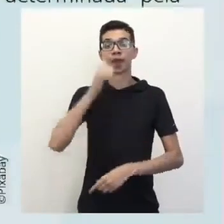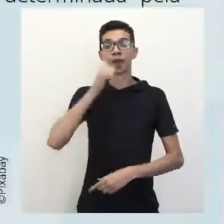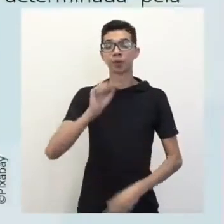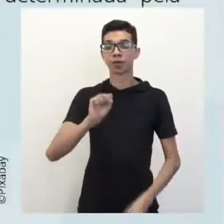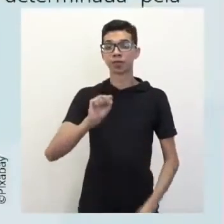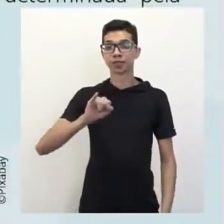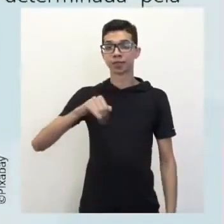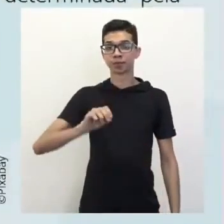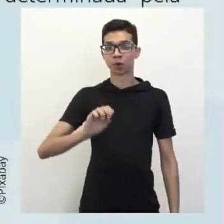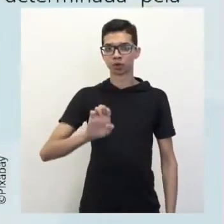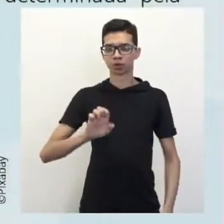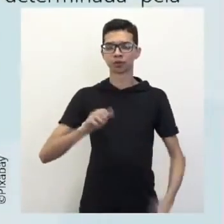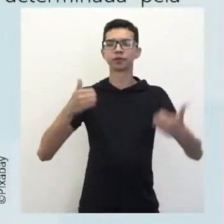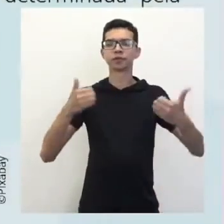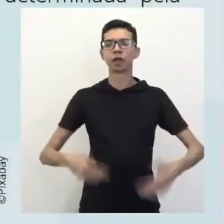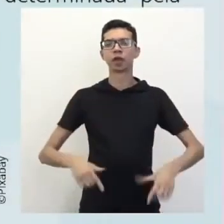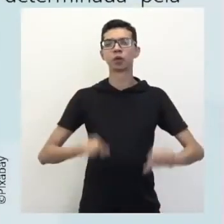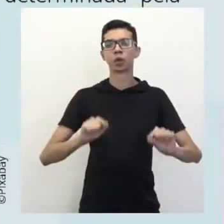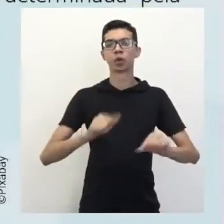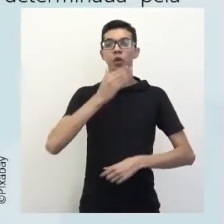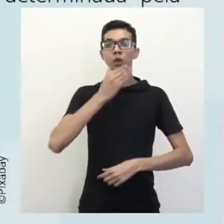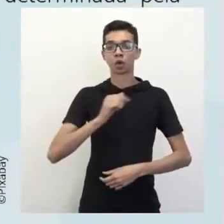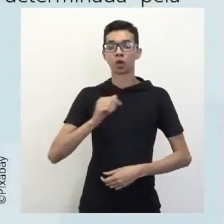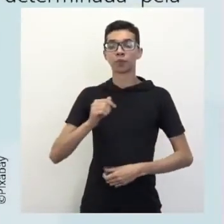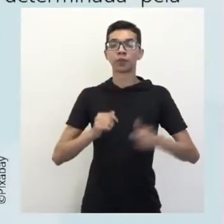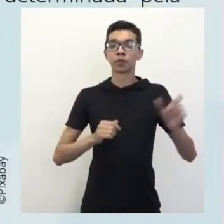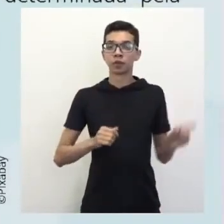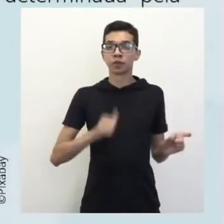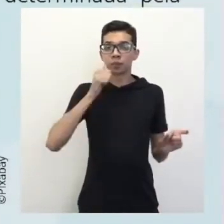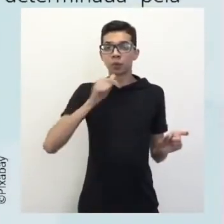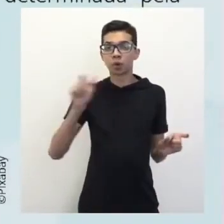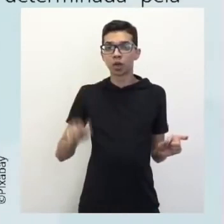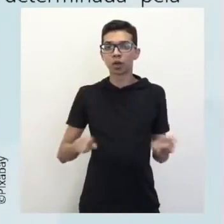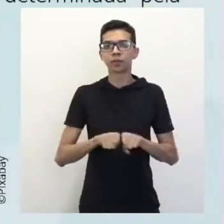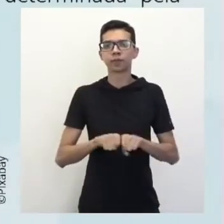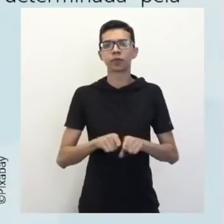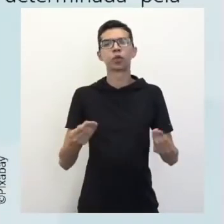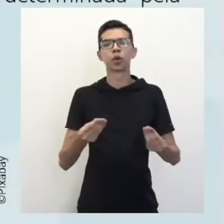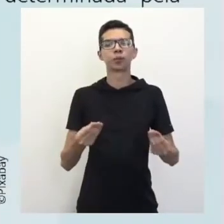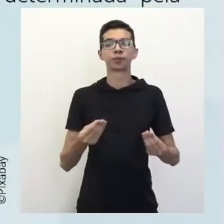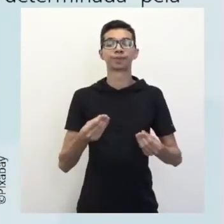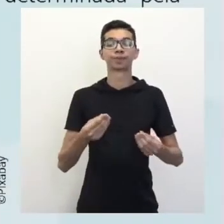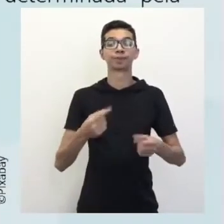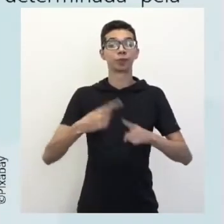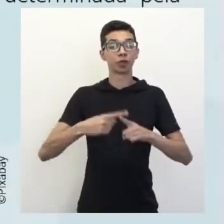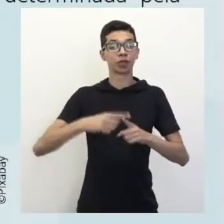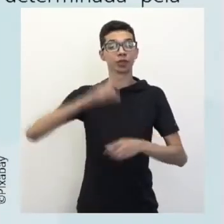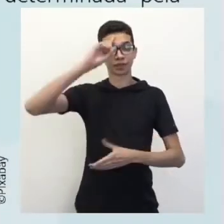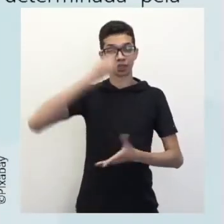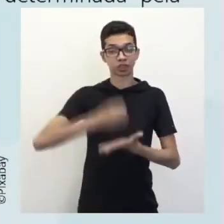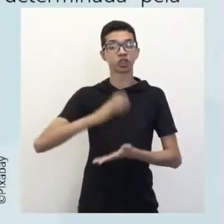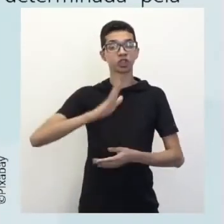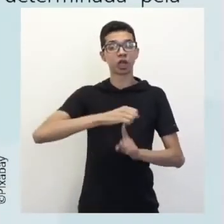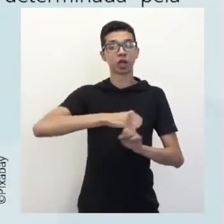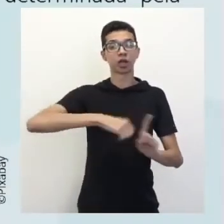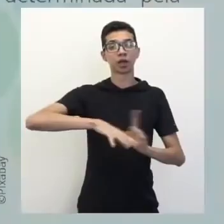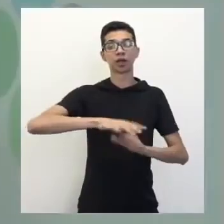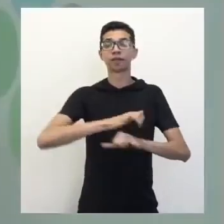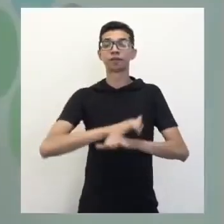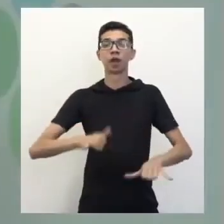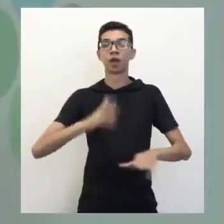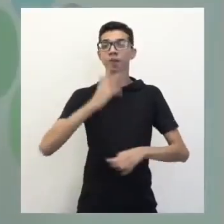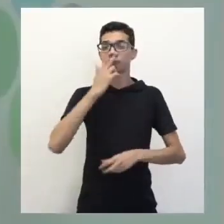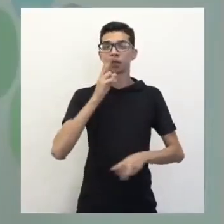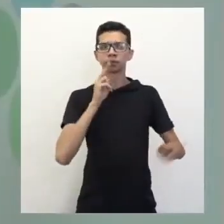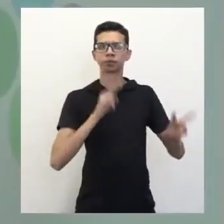quanto mulheres têm a sua condição determinada pela sociedade, por marcas sociais. Ou seja, o